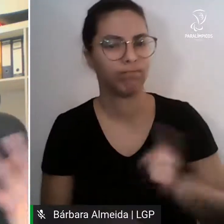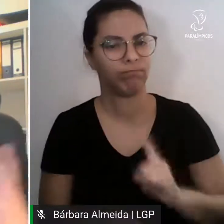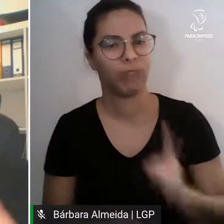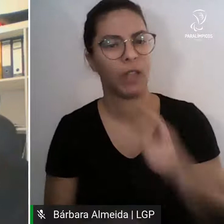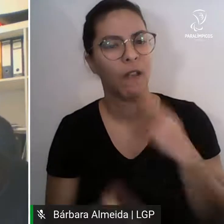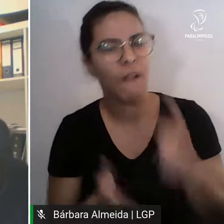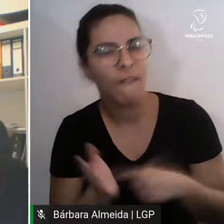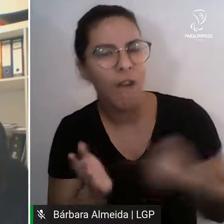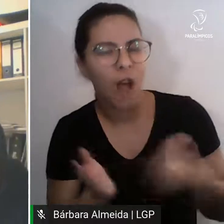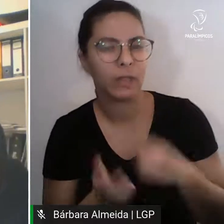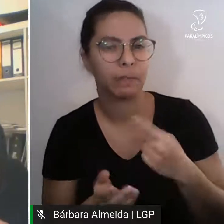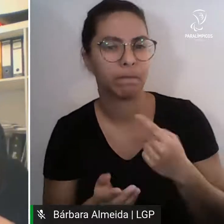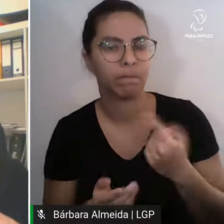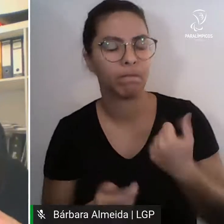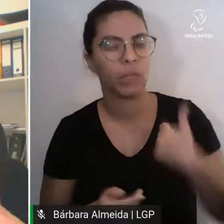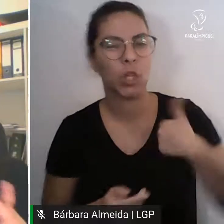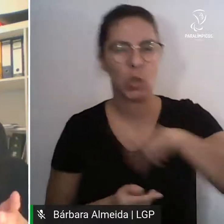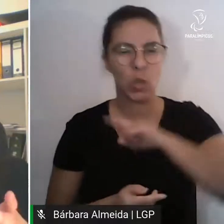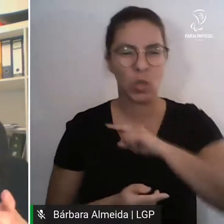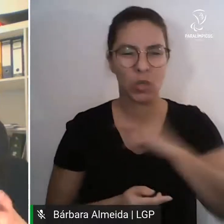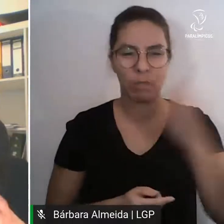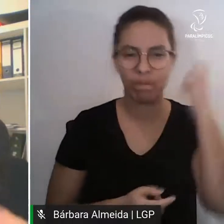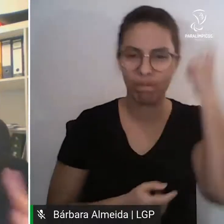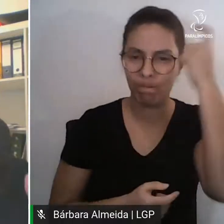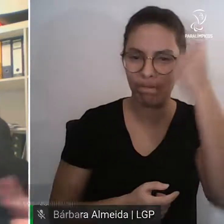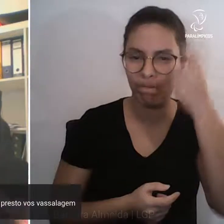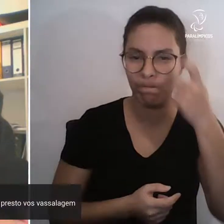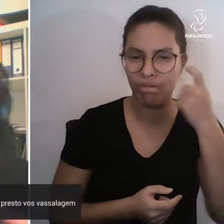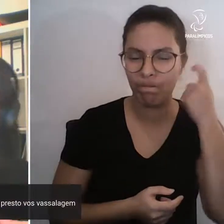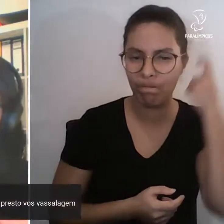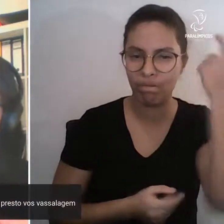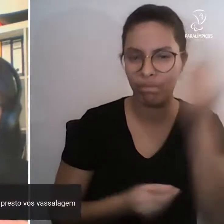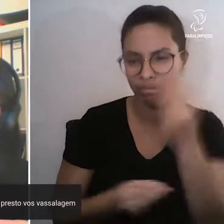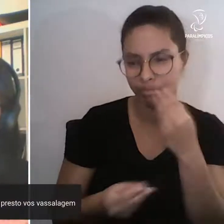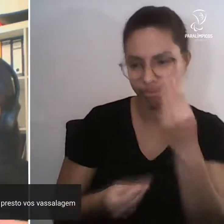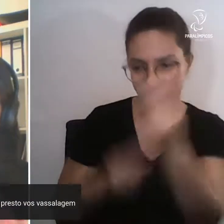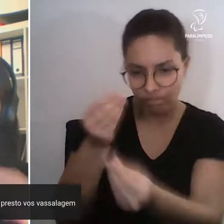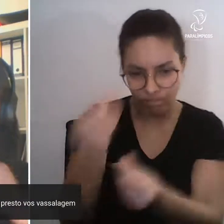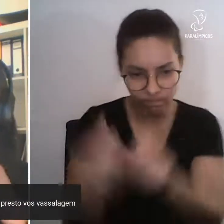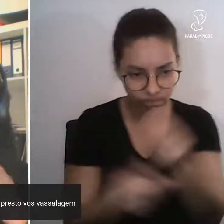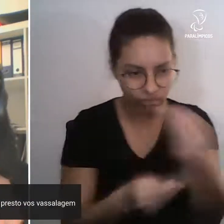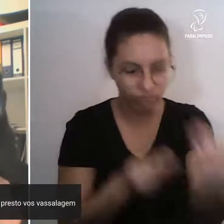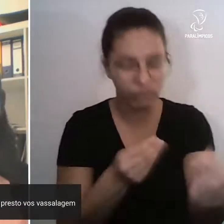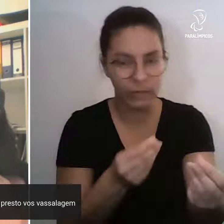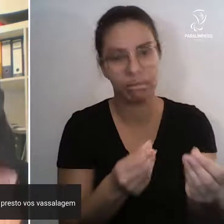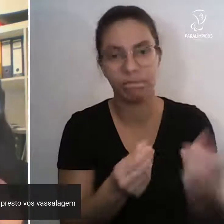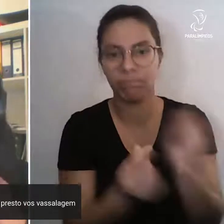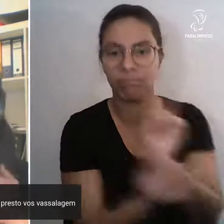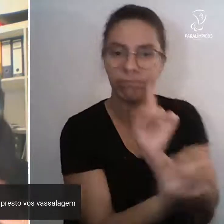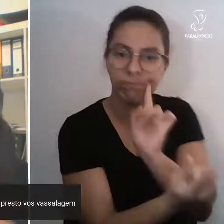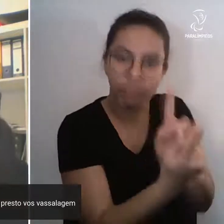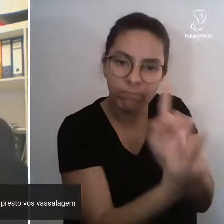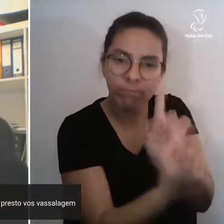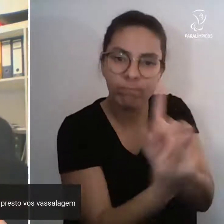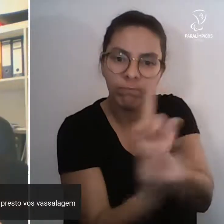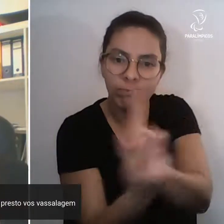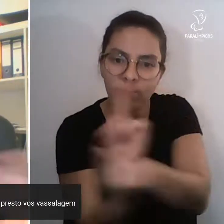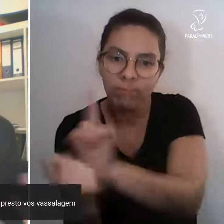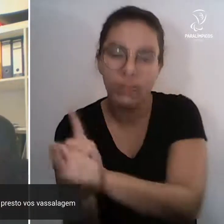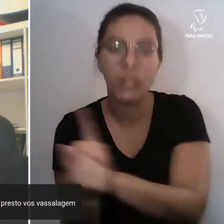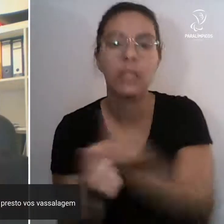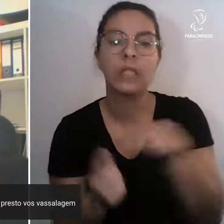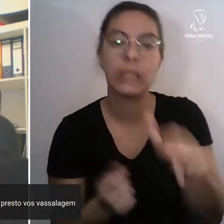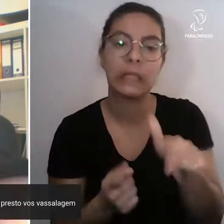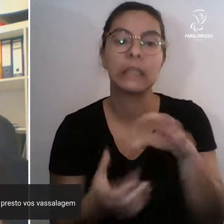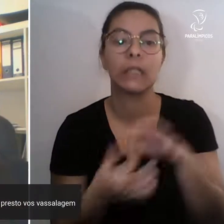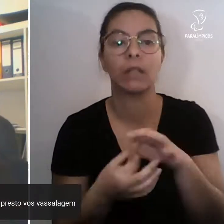pronto, começámos todos a pensar um bocadinho nisto e falámos com os próprios atletas, falámos com atletas com as lesões vertebromedulares,